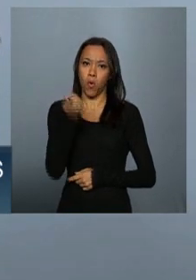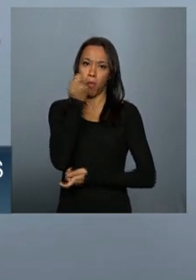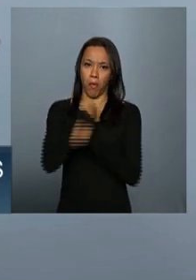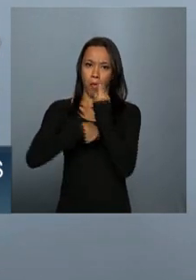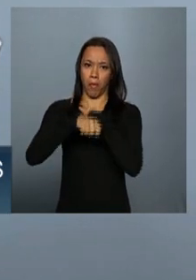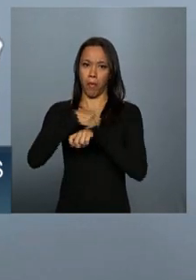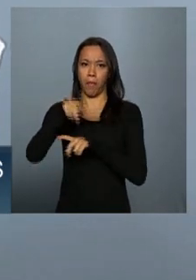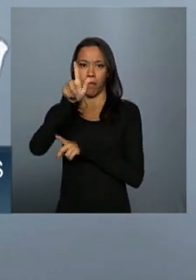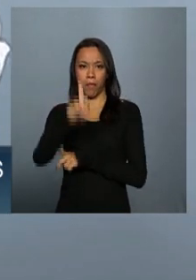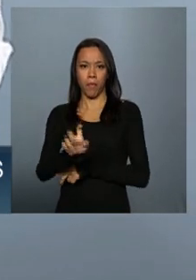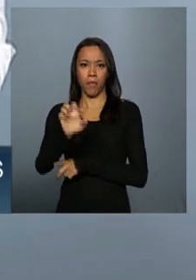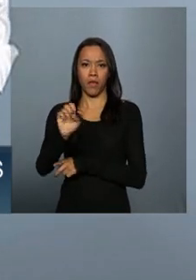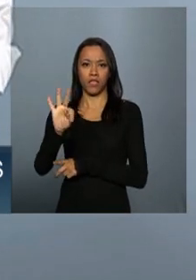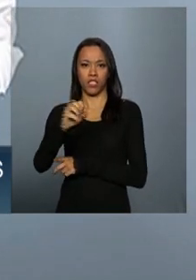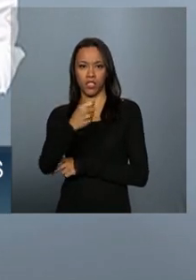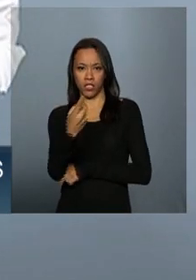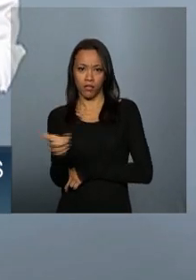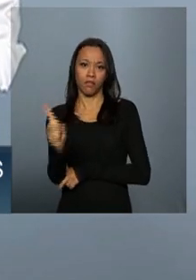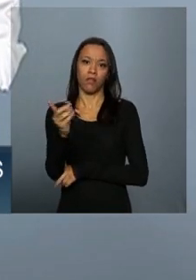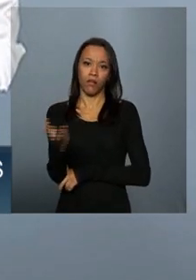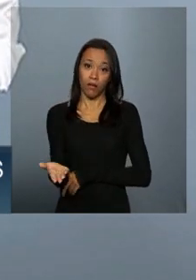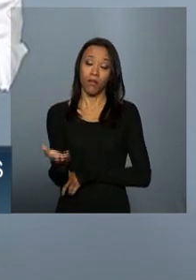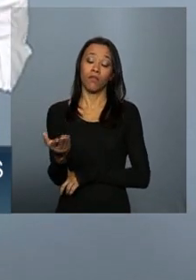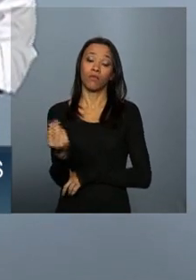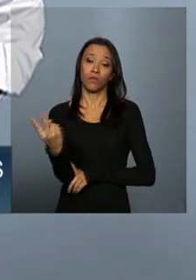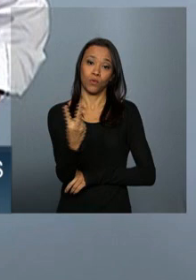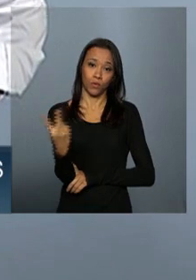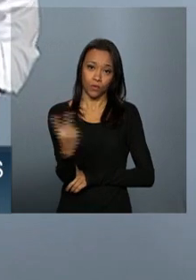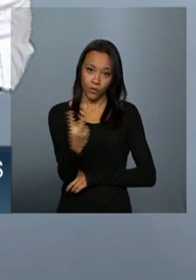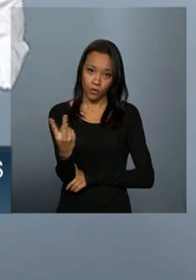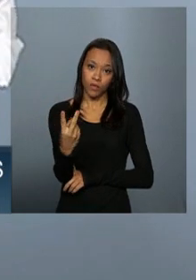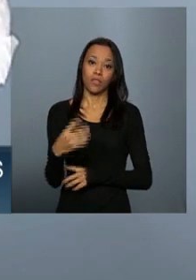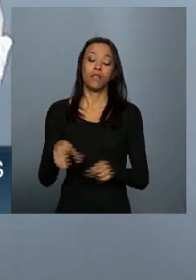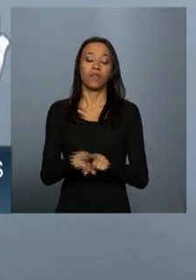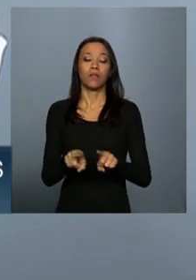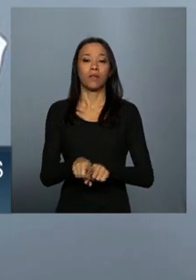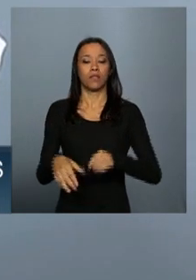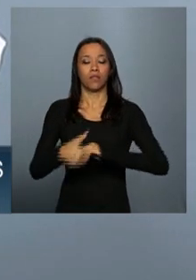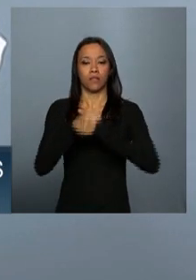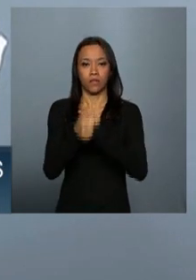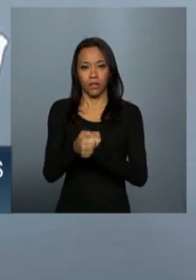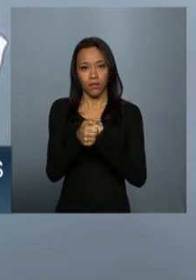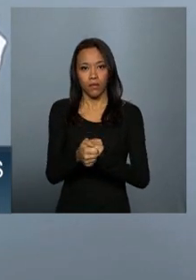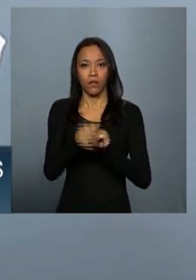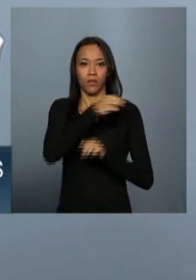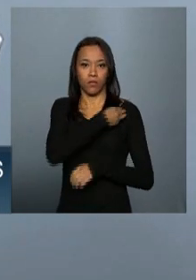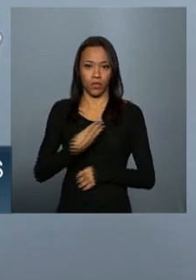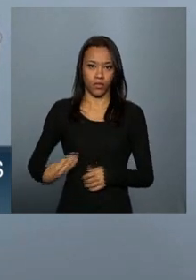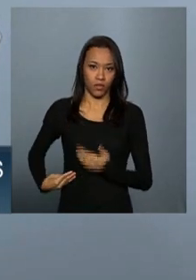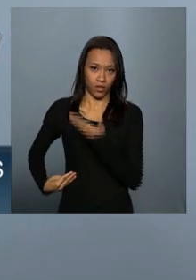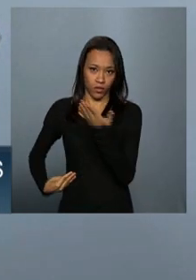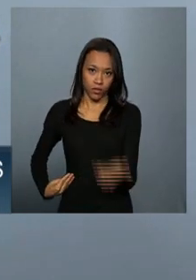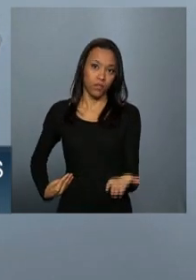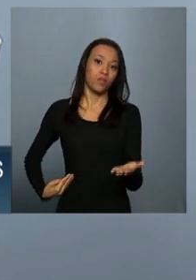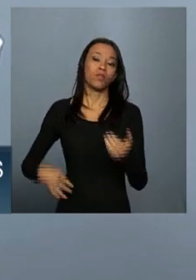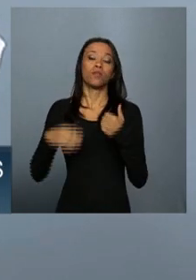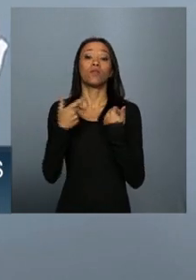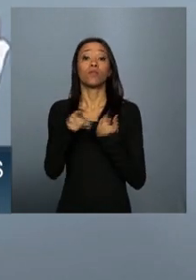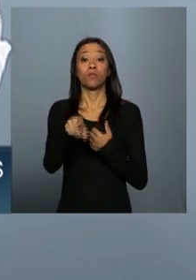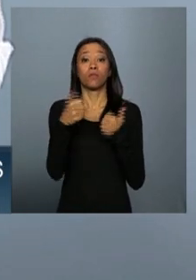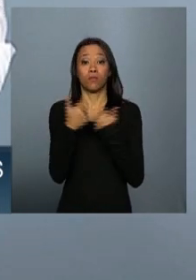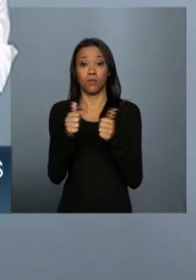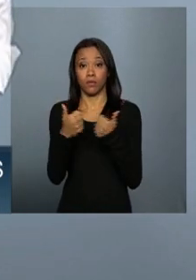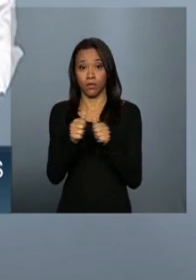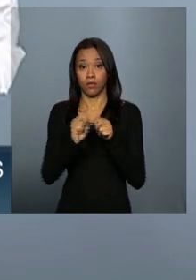numa dobradinha com o Eduardo Paes. Saudar aqui o ministro dos Esportes do Laser,